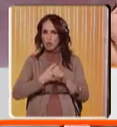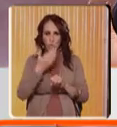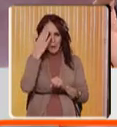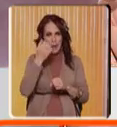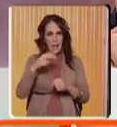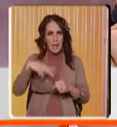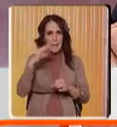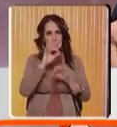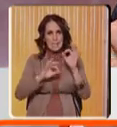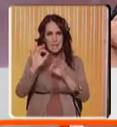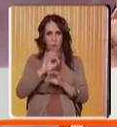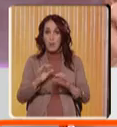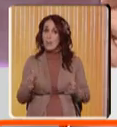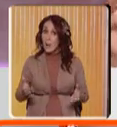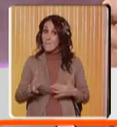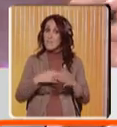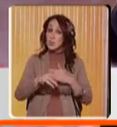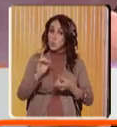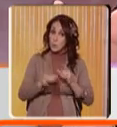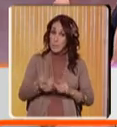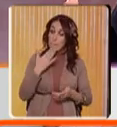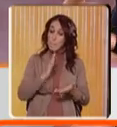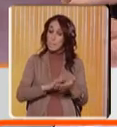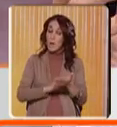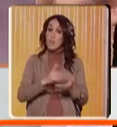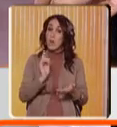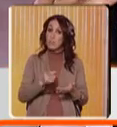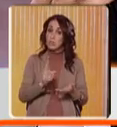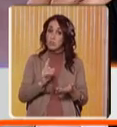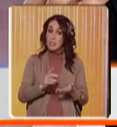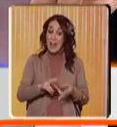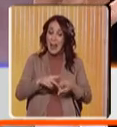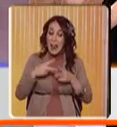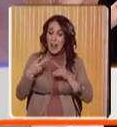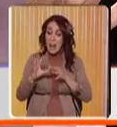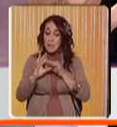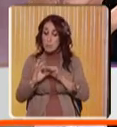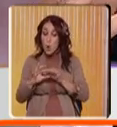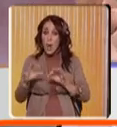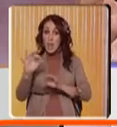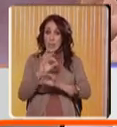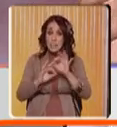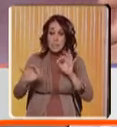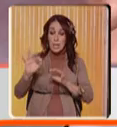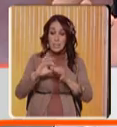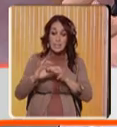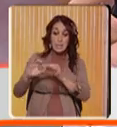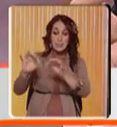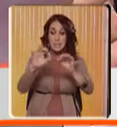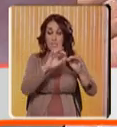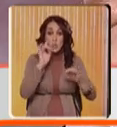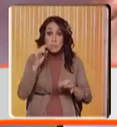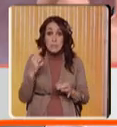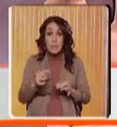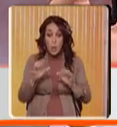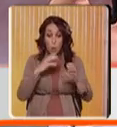não mata as células. O que parece que ele faz, ou melhor, o que está provado que ele faz, é alterar a ligação entre as células. Isto é, as células nervosas são células muito